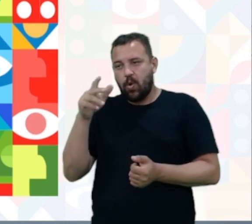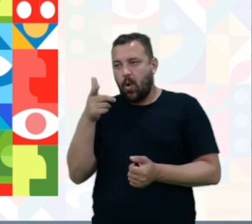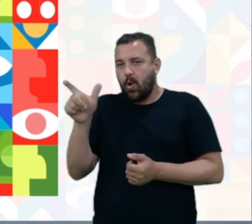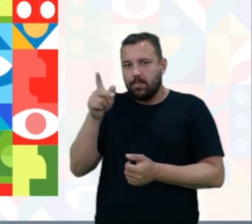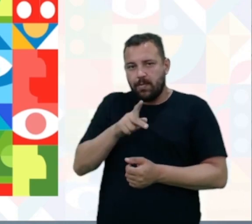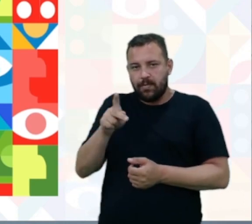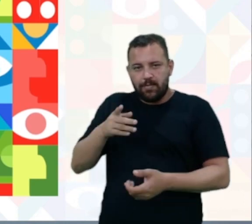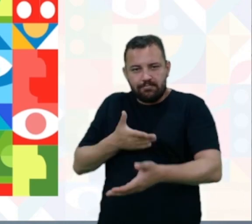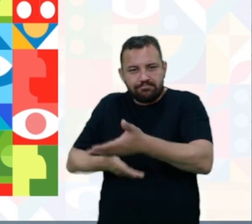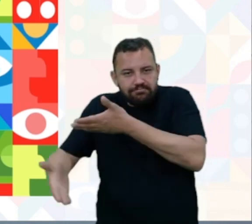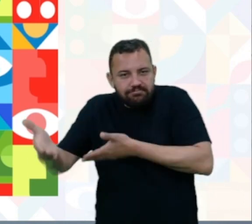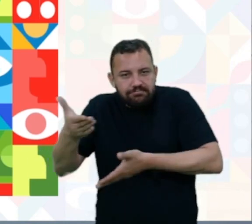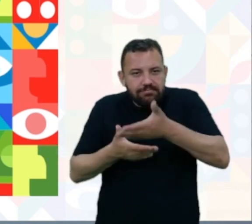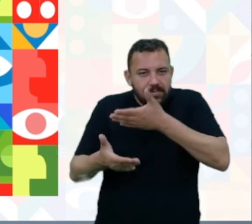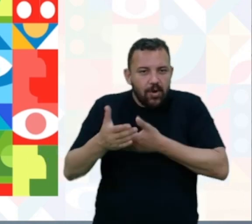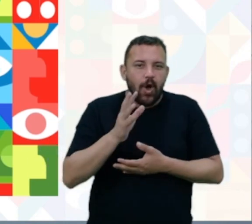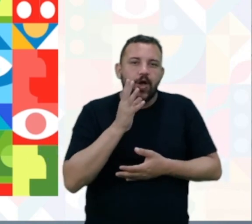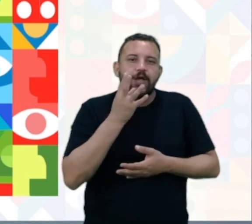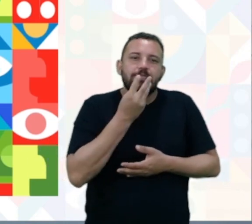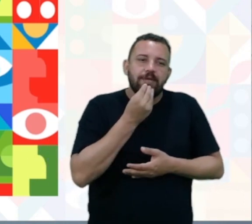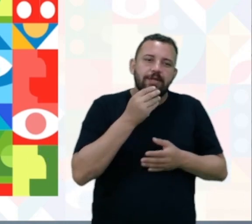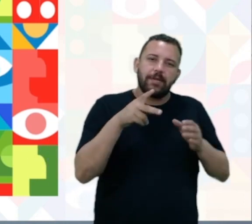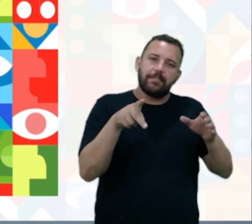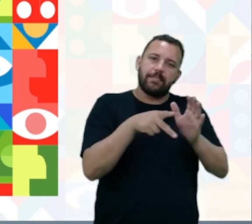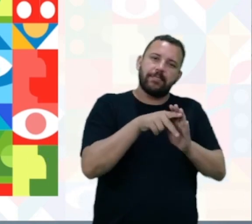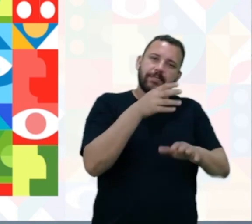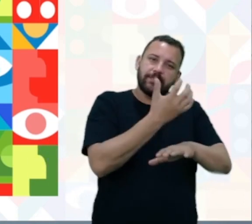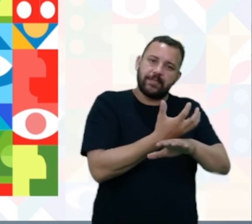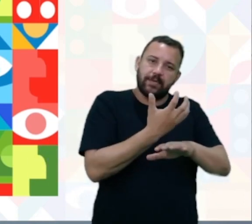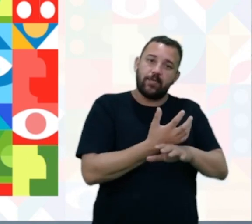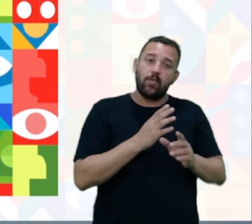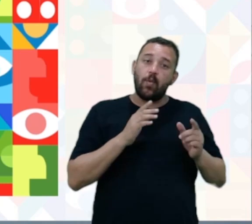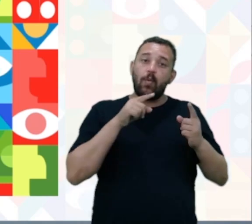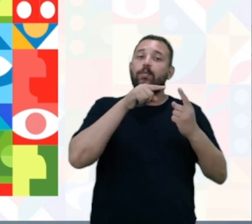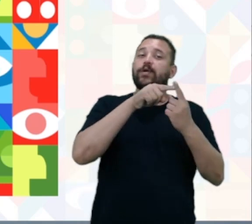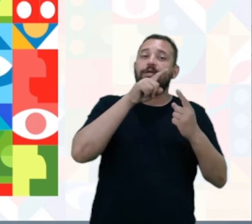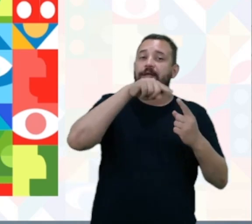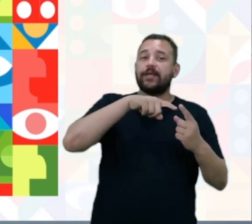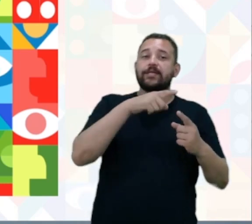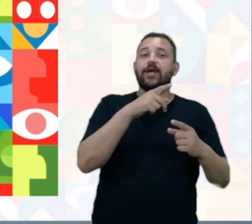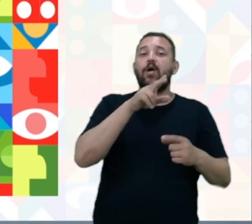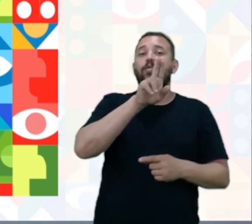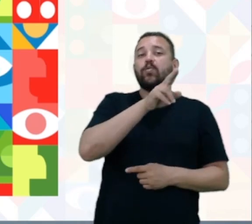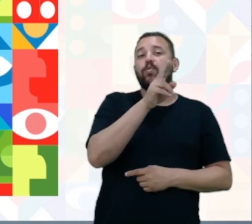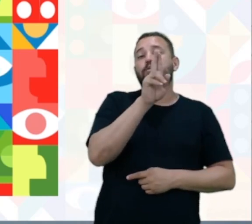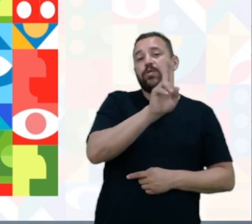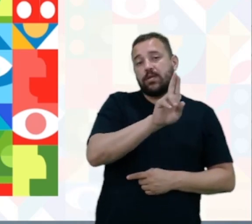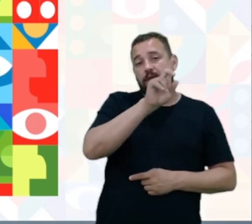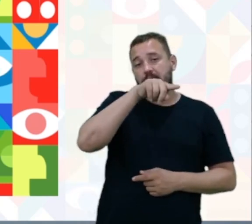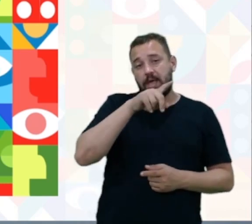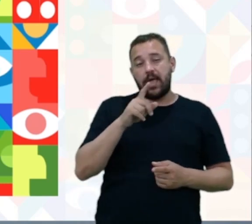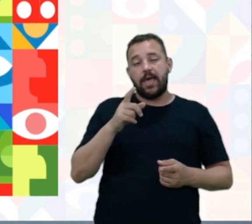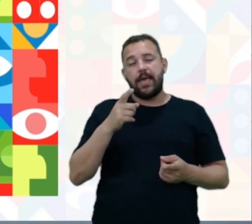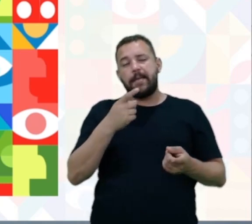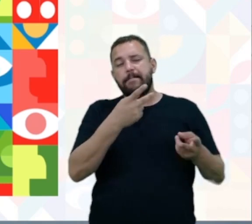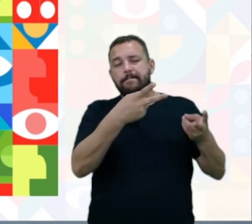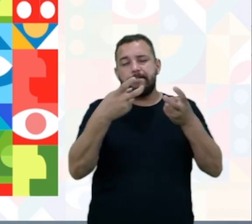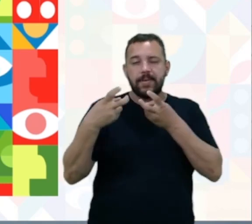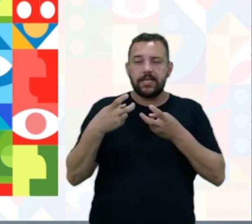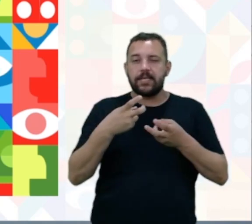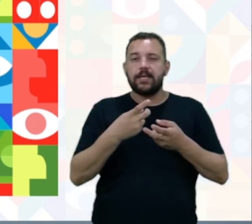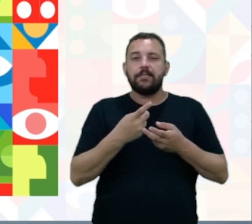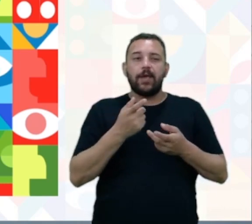conhecimento dessa disciplina. O objetivo dessa unidade é compreender as exigências sobre a aquisição